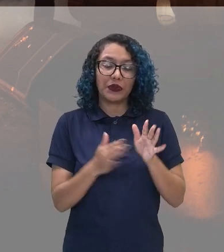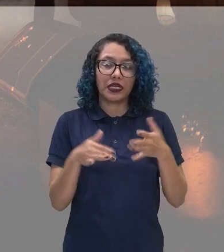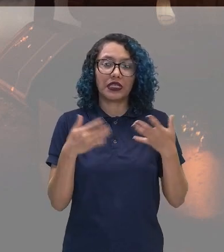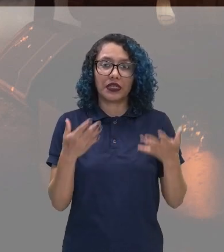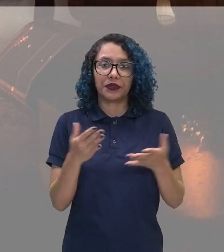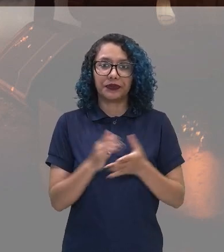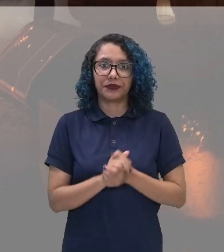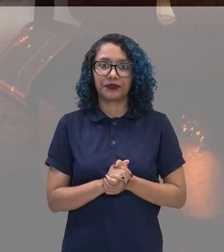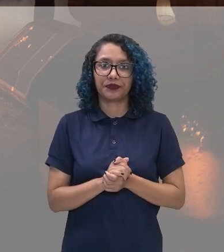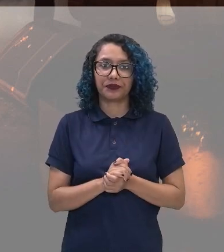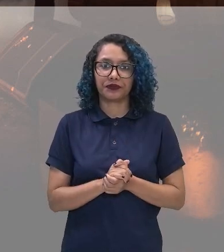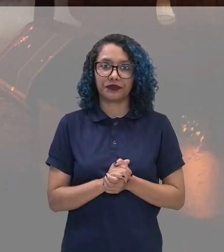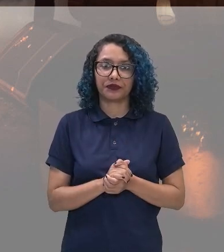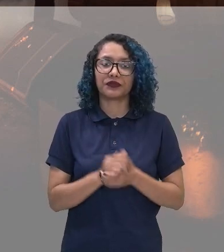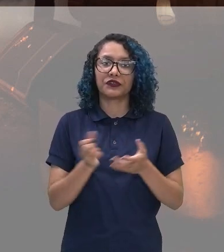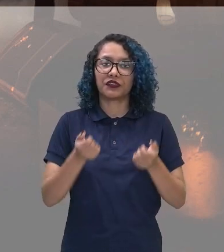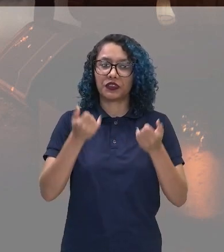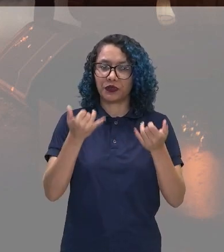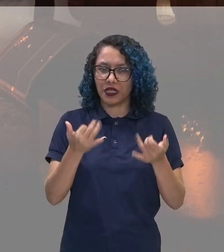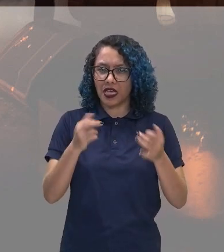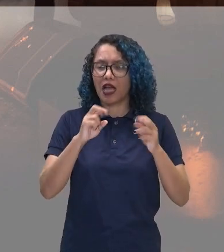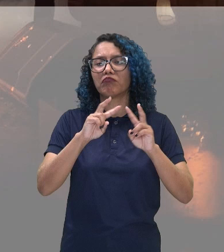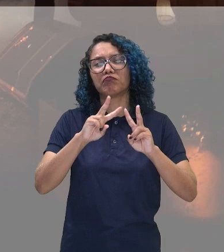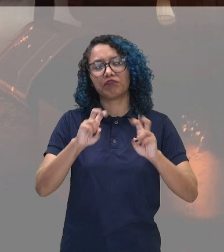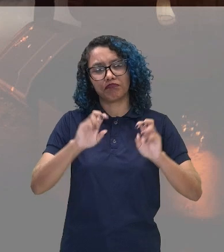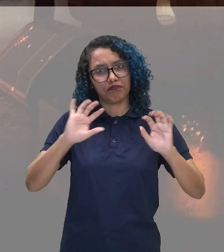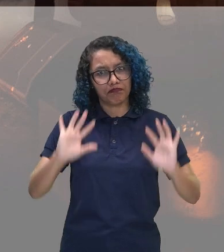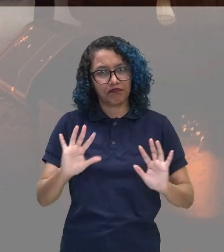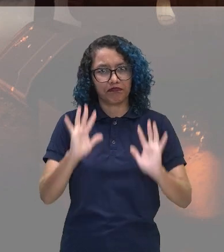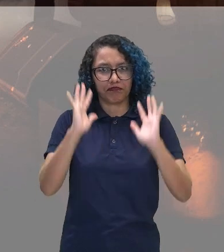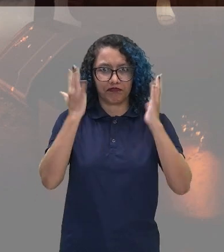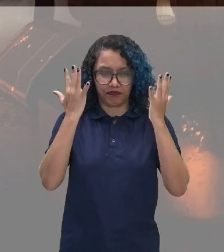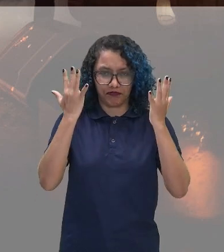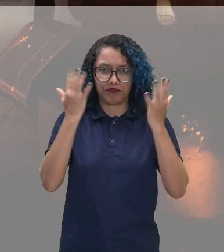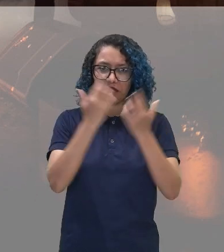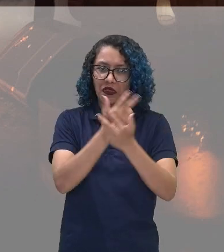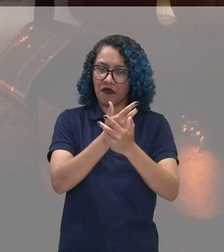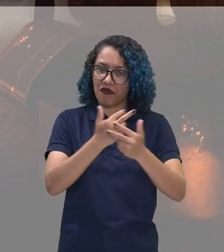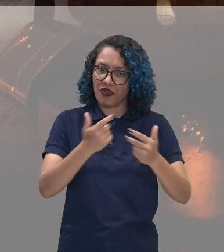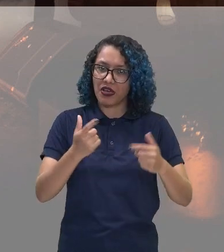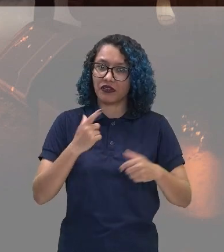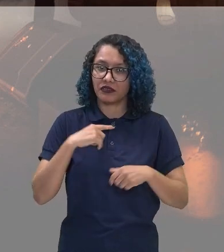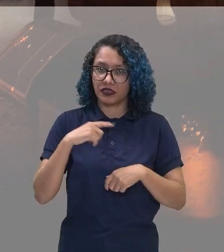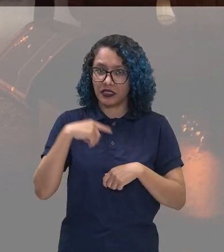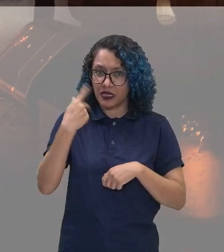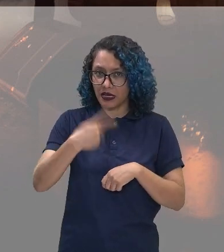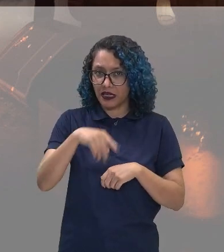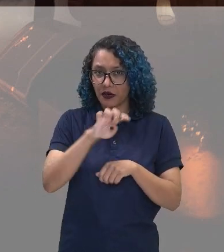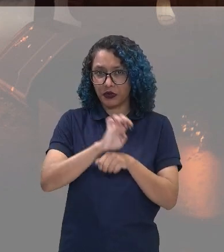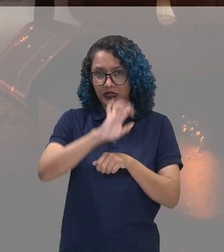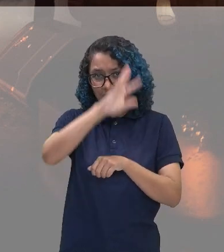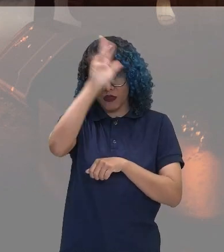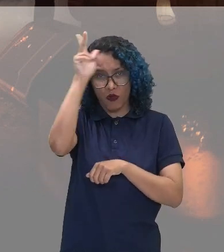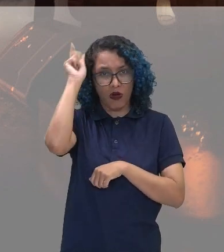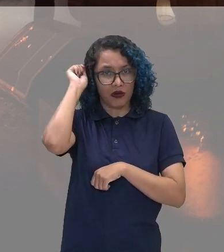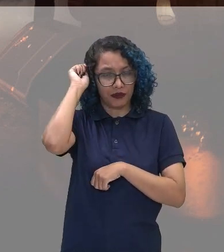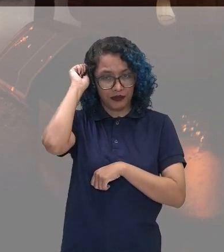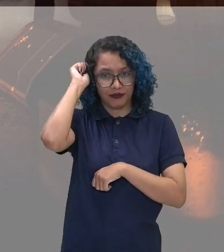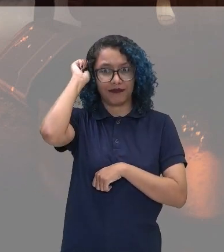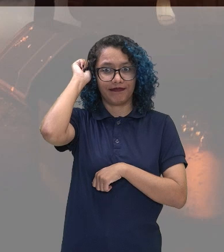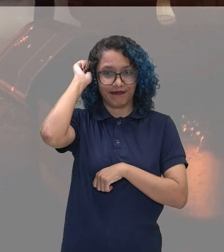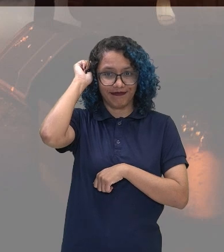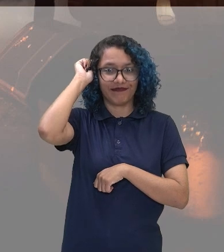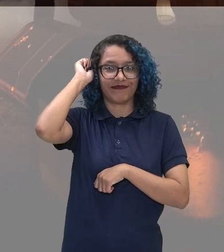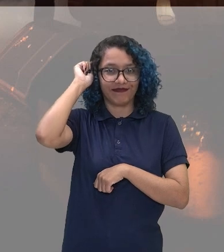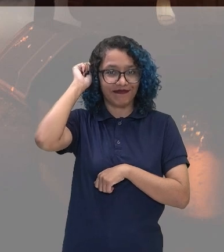falar justamente de show, de espetáculo, de festivais que acontecem no nosso Amazonas, né, e que envolve toda